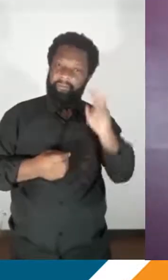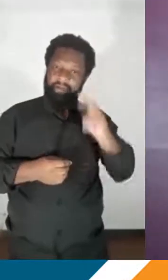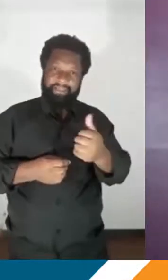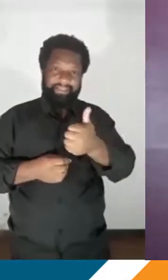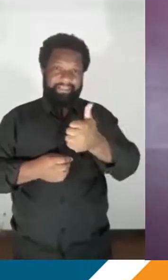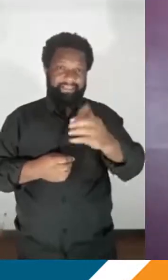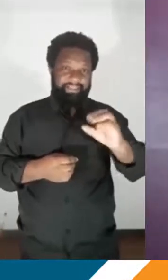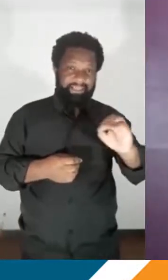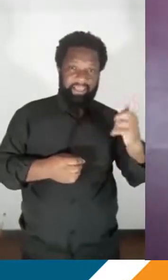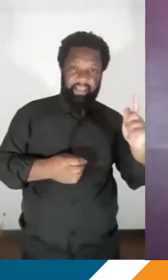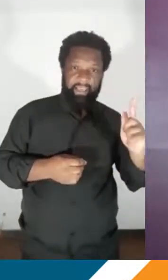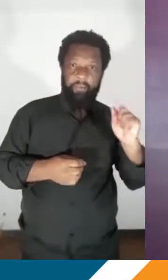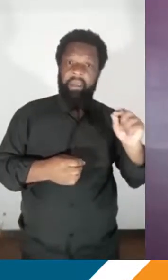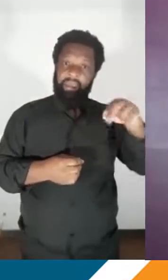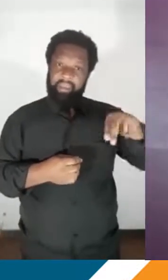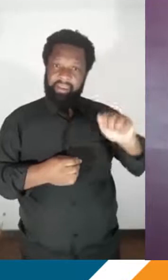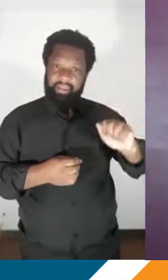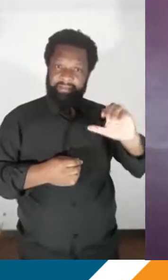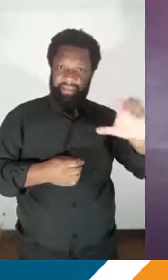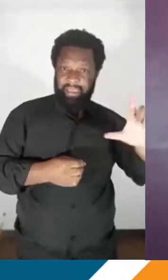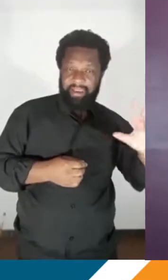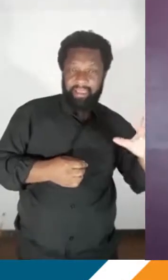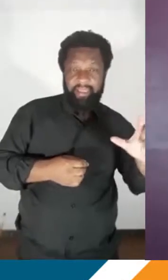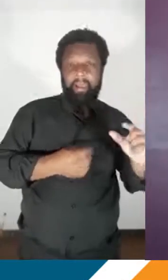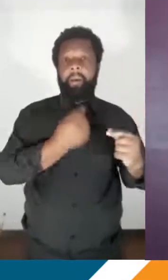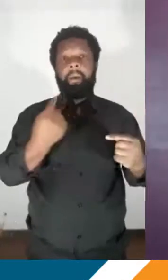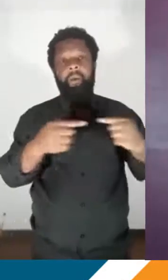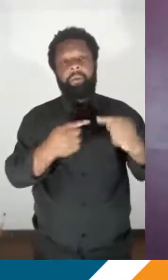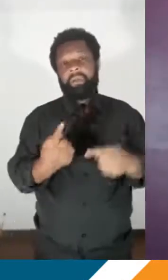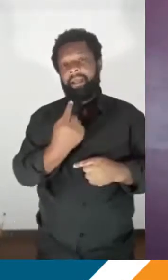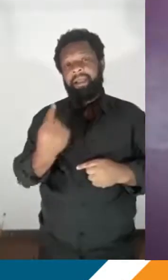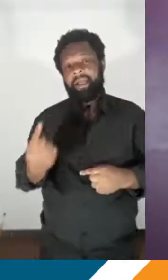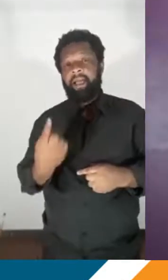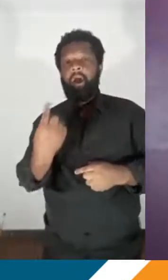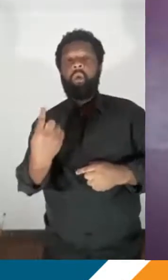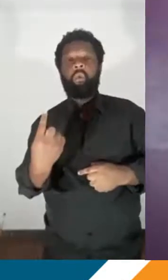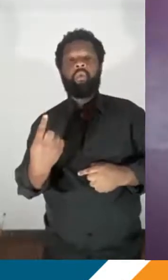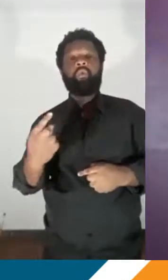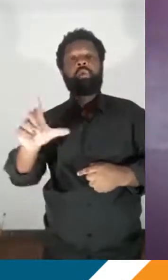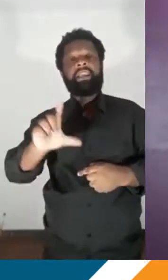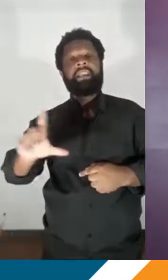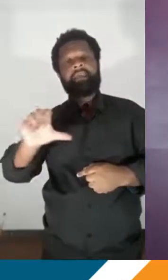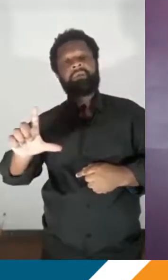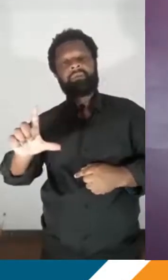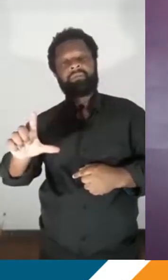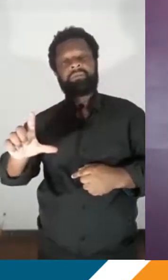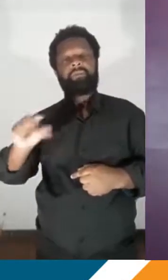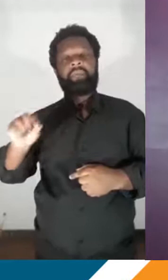100 gramas de NaCl para cada 1 litro